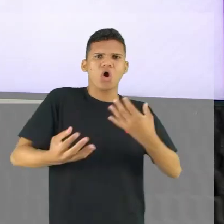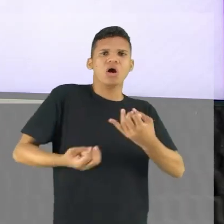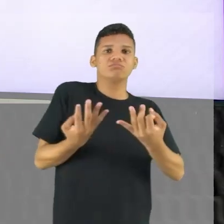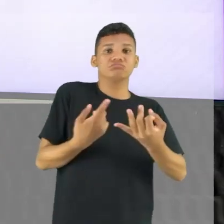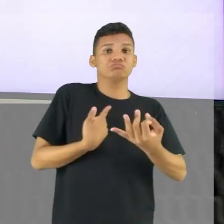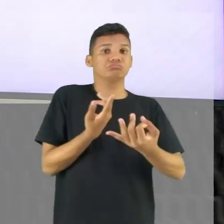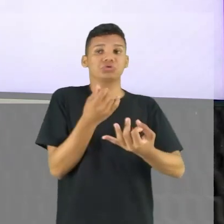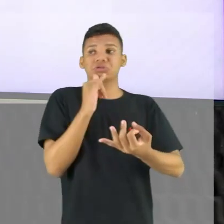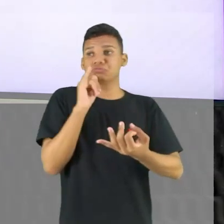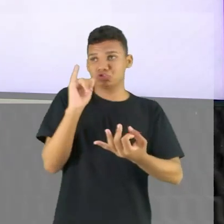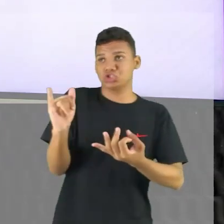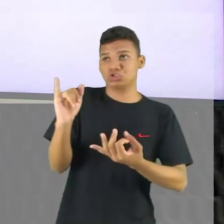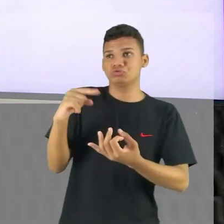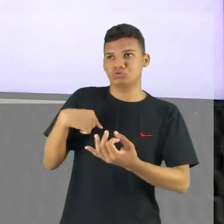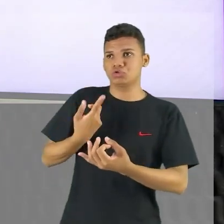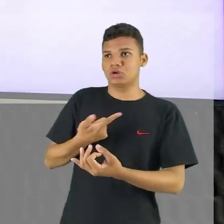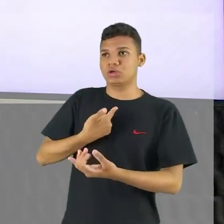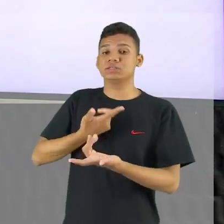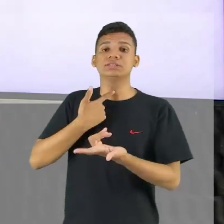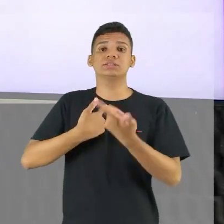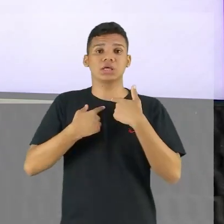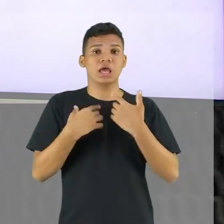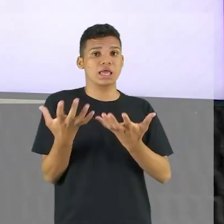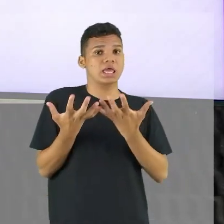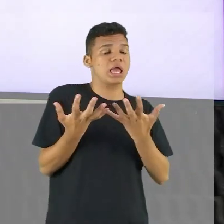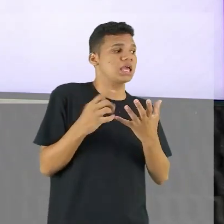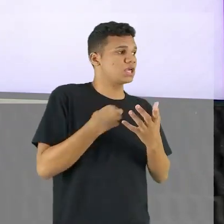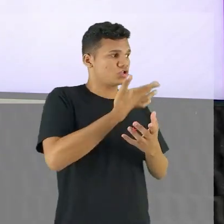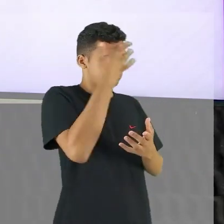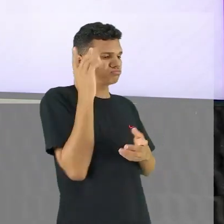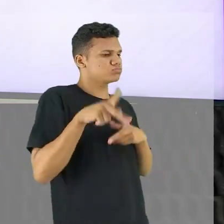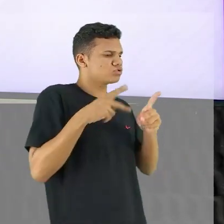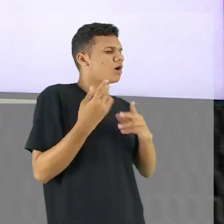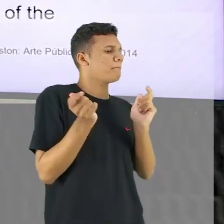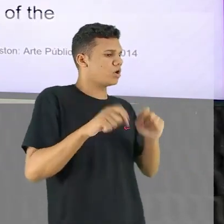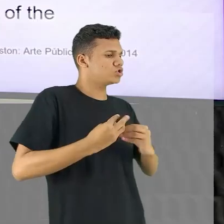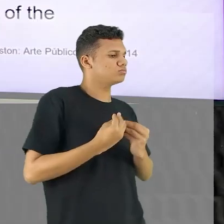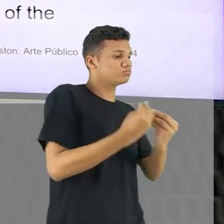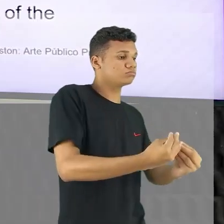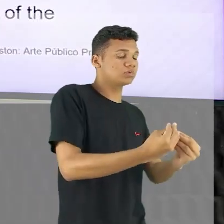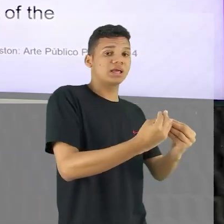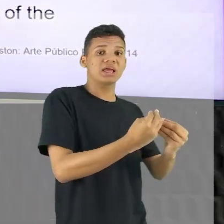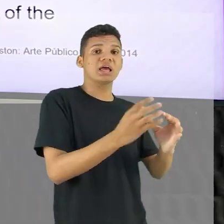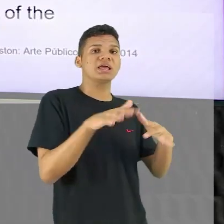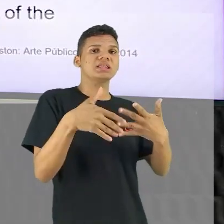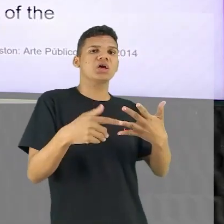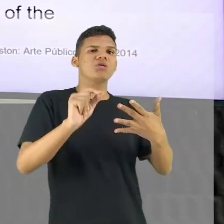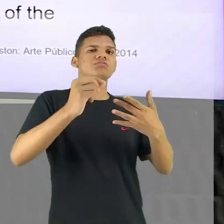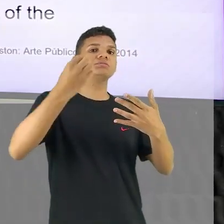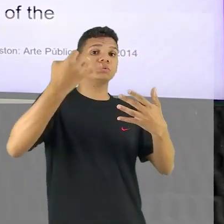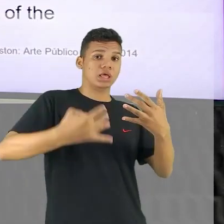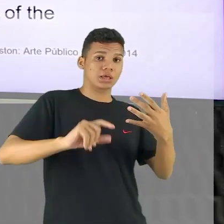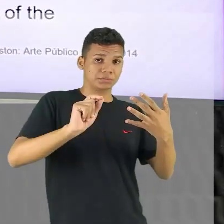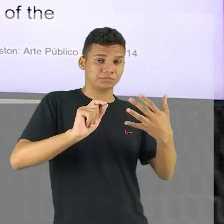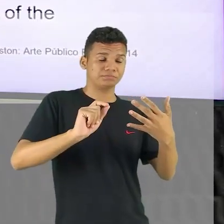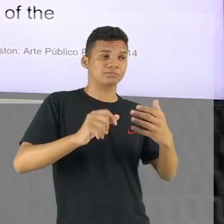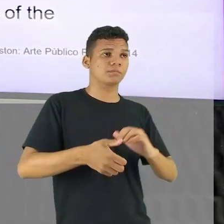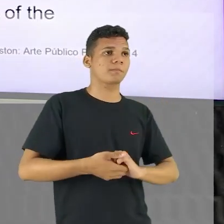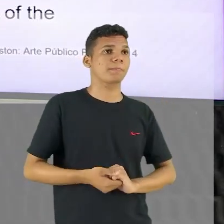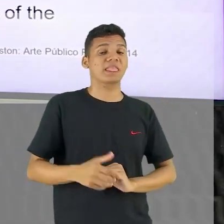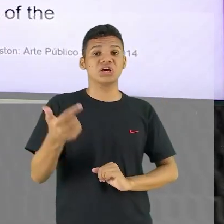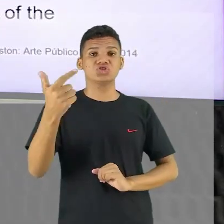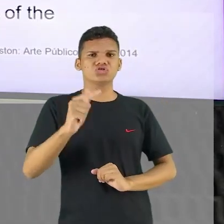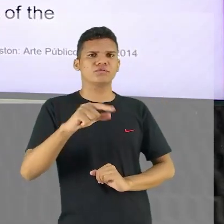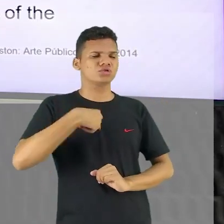você quer e nós temos. Nós somos uma sociedade desse jeito. Então, ele vai colocando essa situação. De novo,